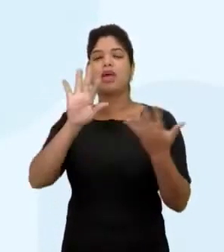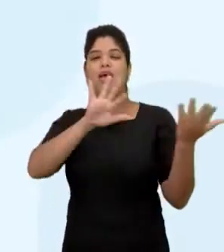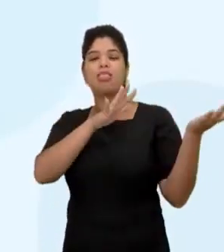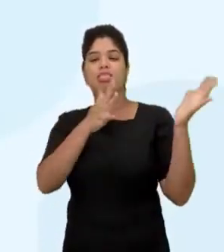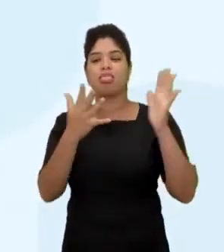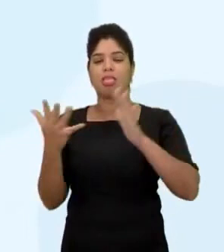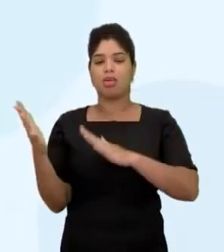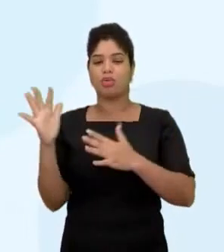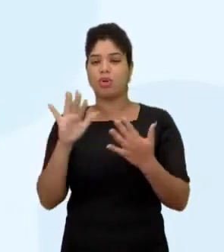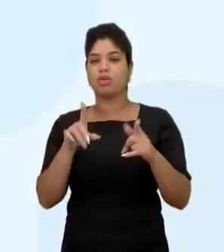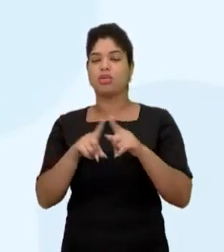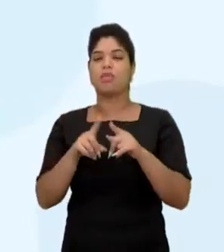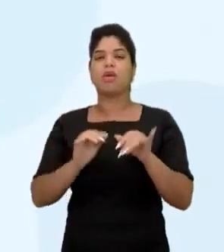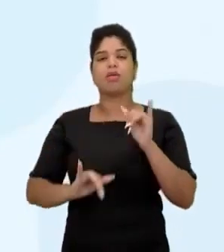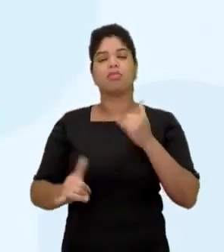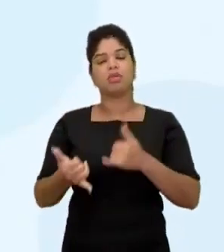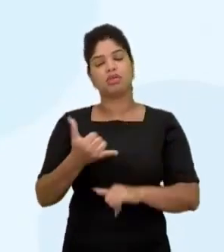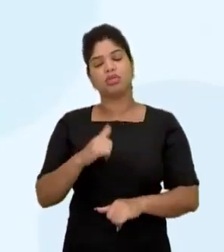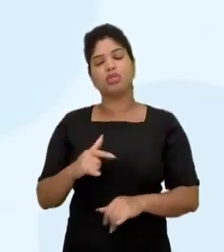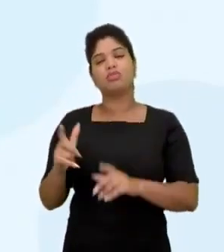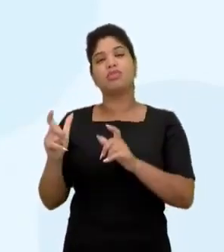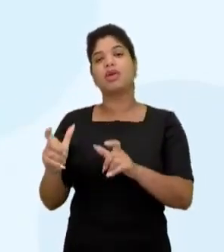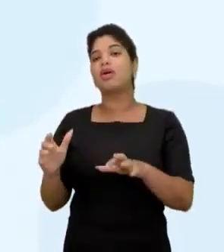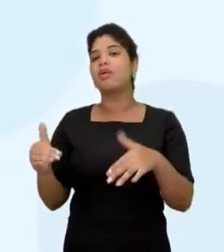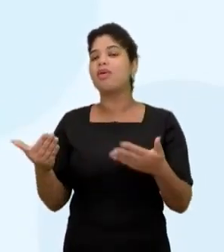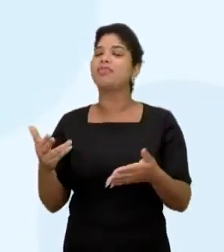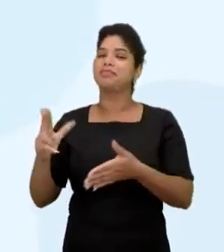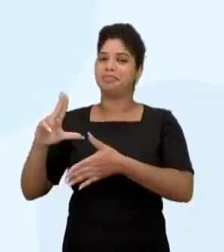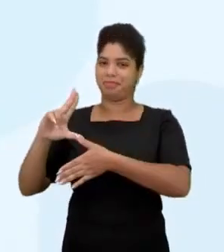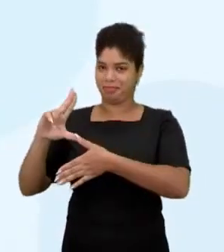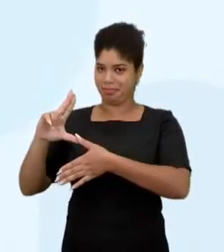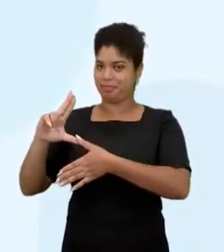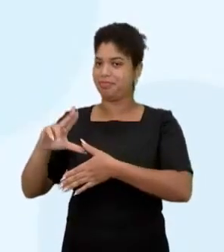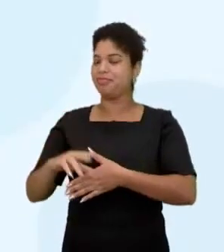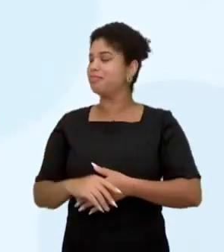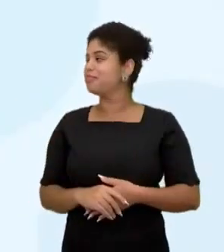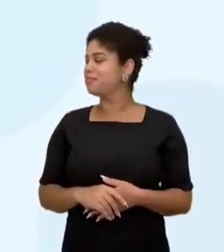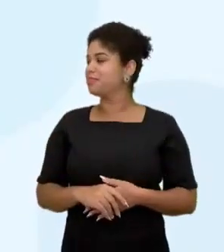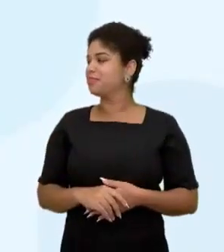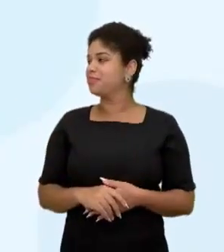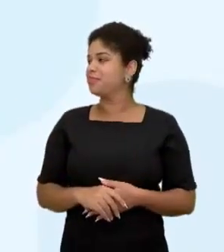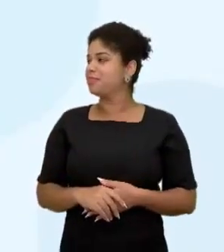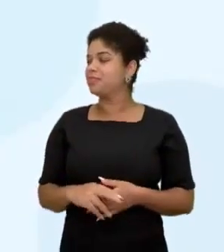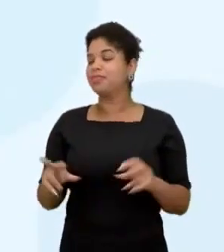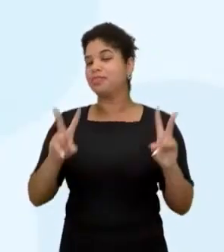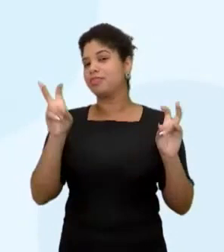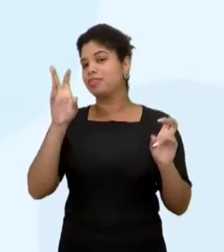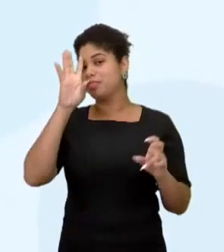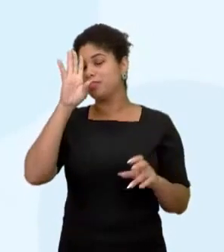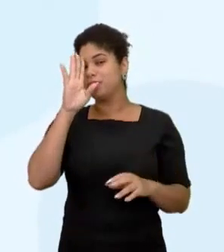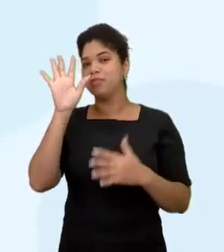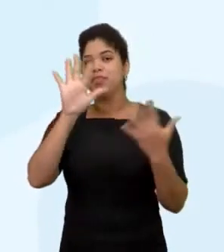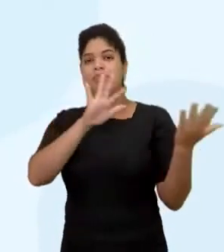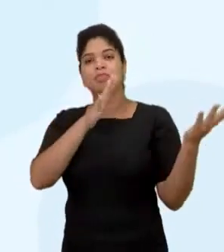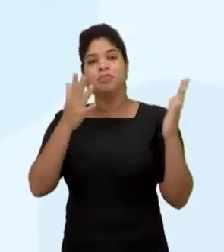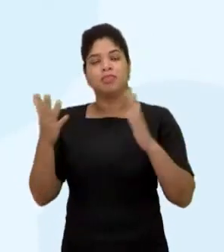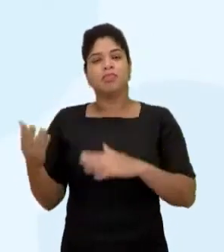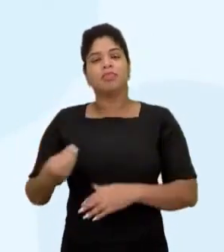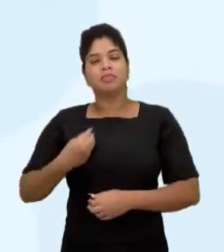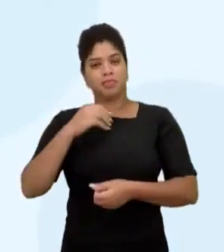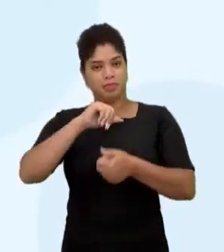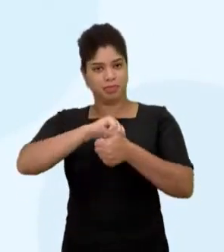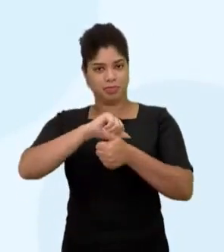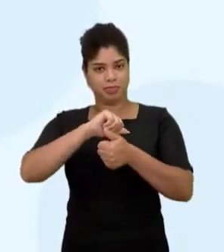e produção de energia na América Latina. Unidade temática, natureza, ambientes e qualidade de vida. Objeto